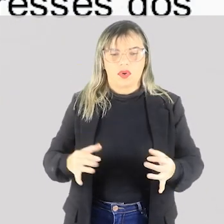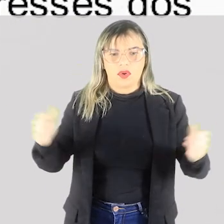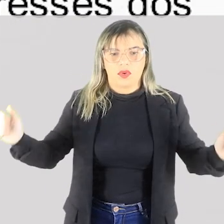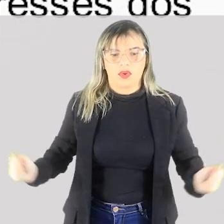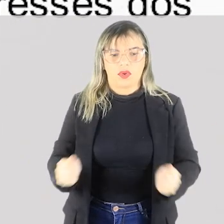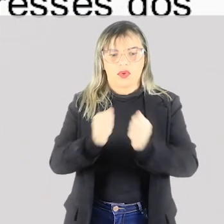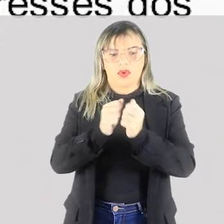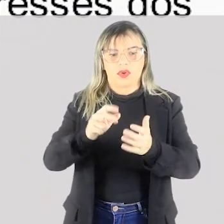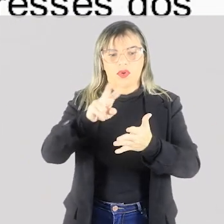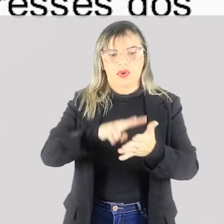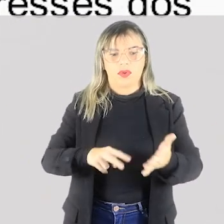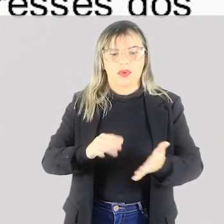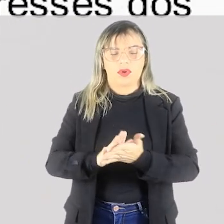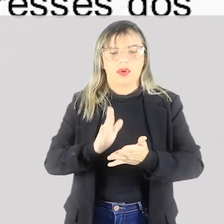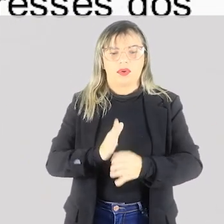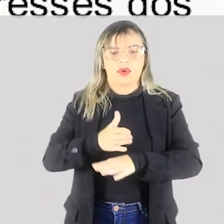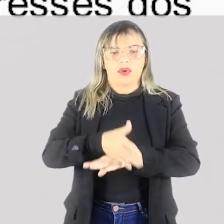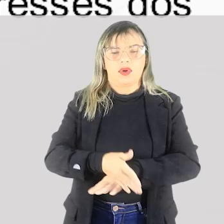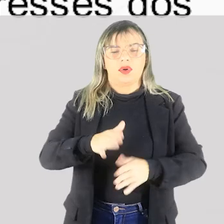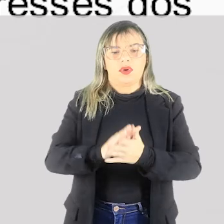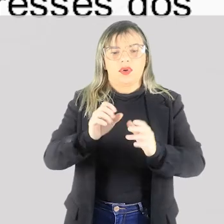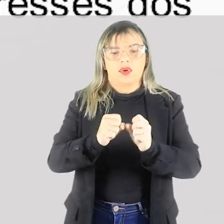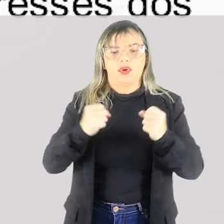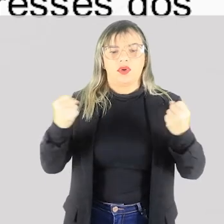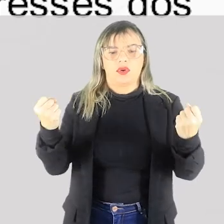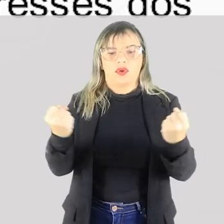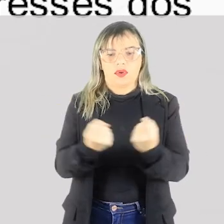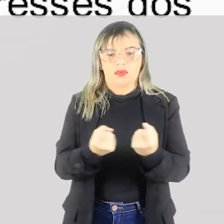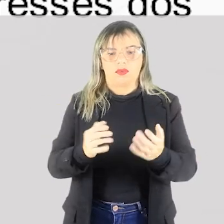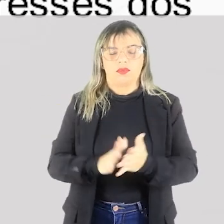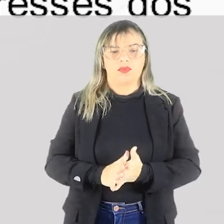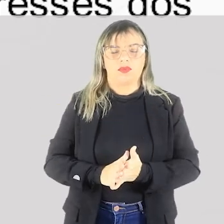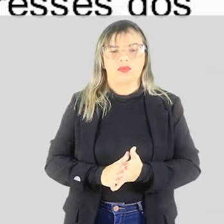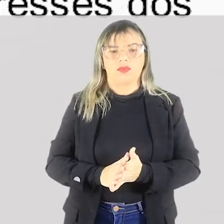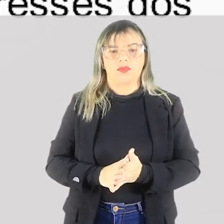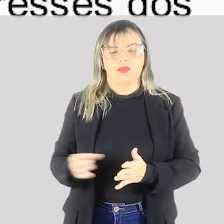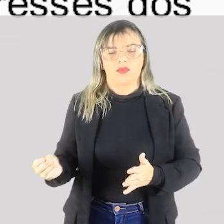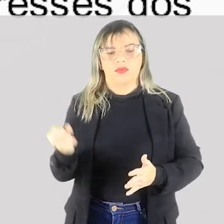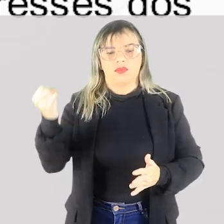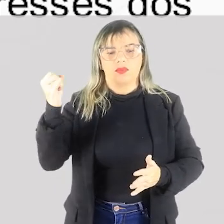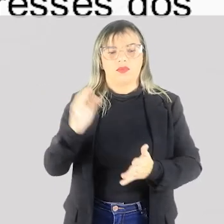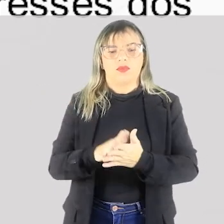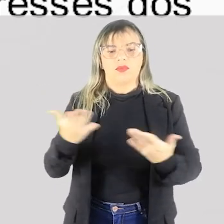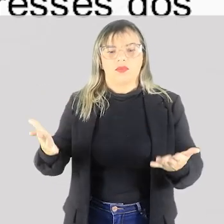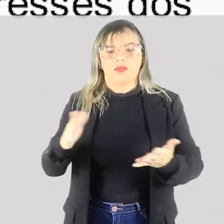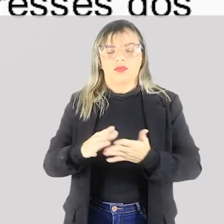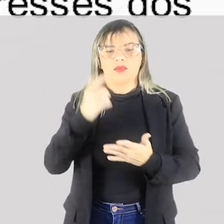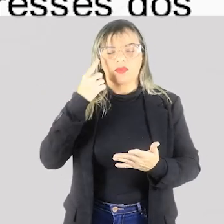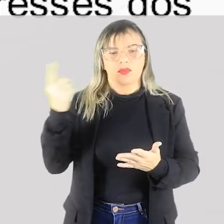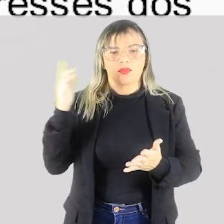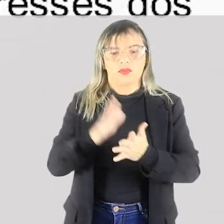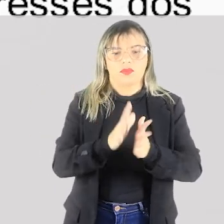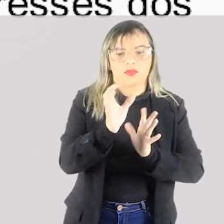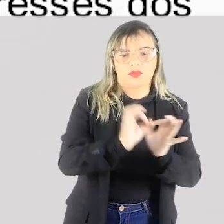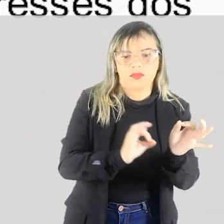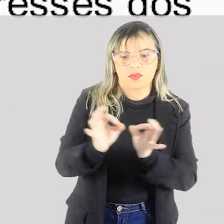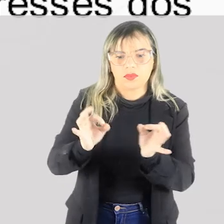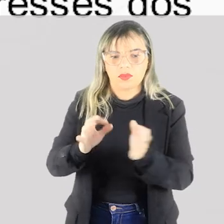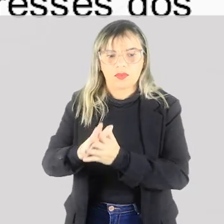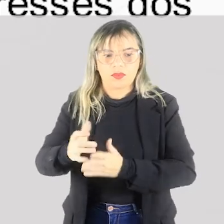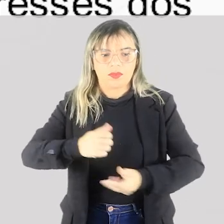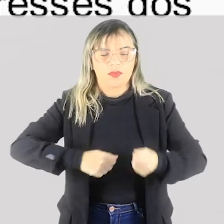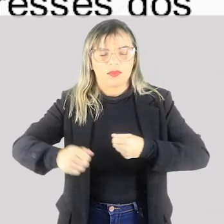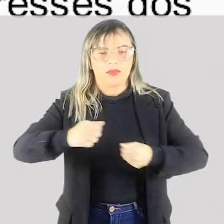aqui comigo. A participação social, que é muito importante, fundamental, no